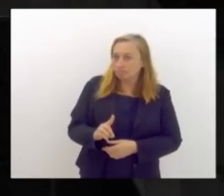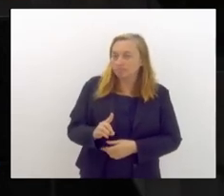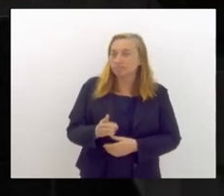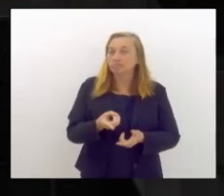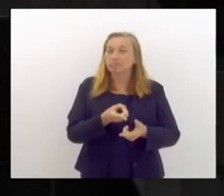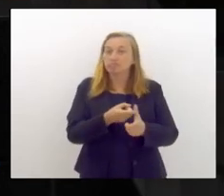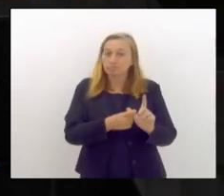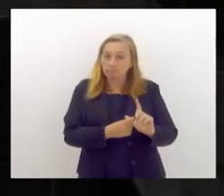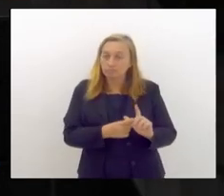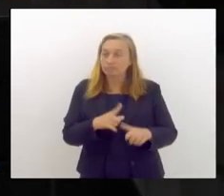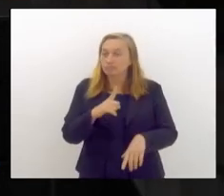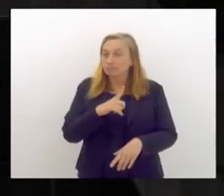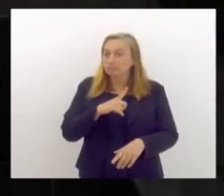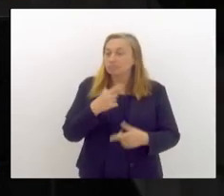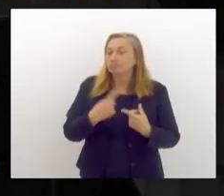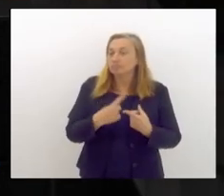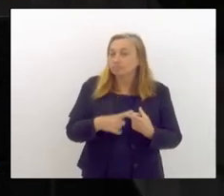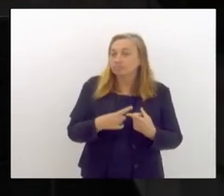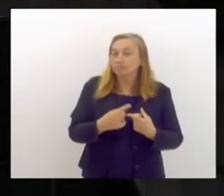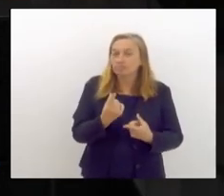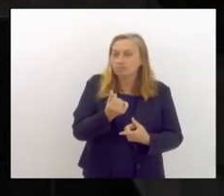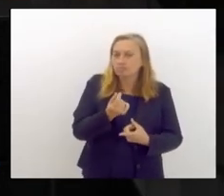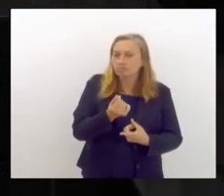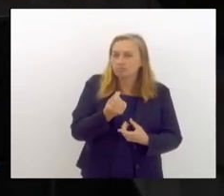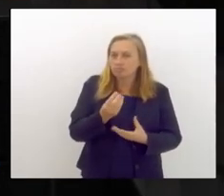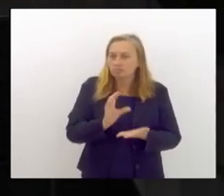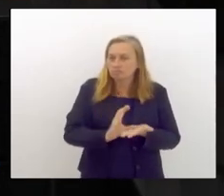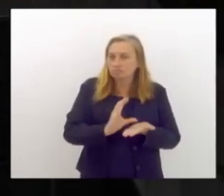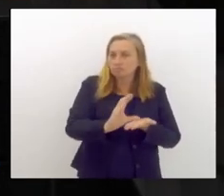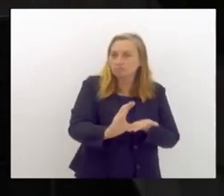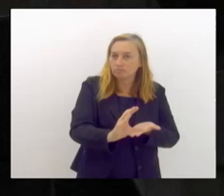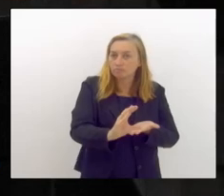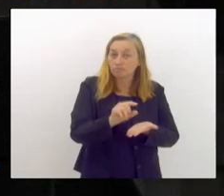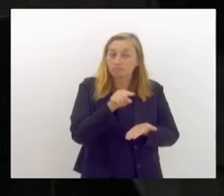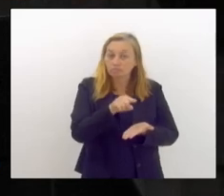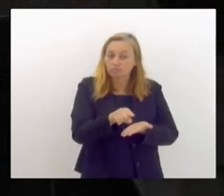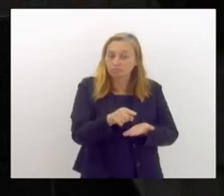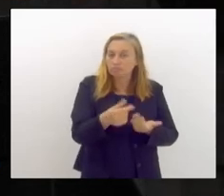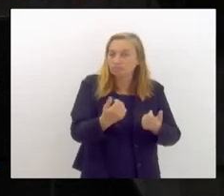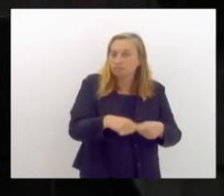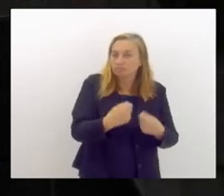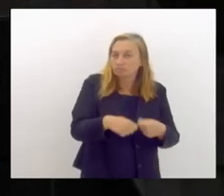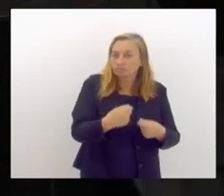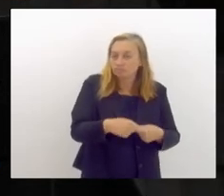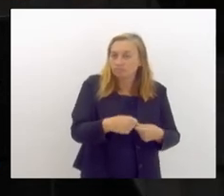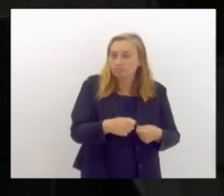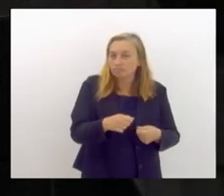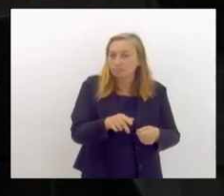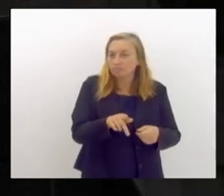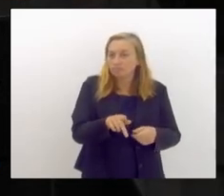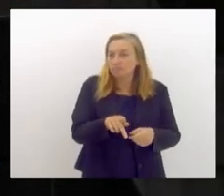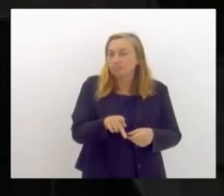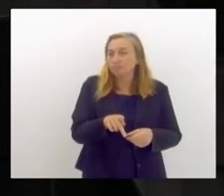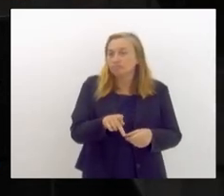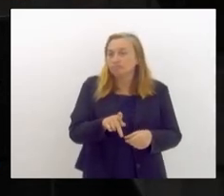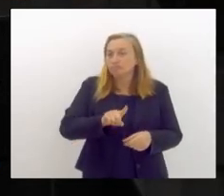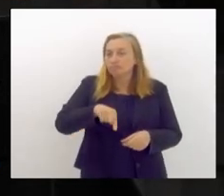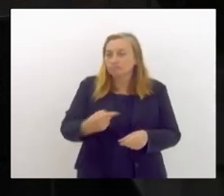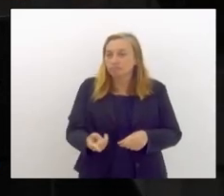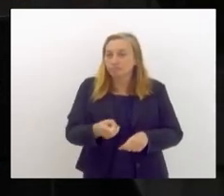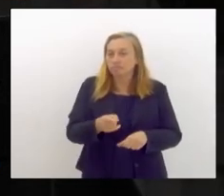dívidas porque o valor repassado era aquém do necessário. O pós-pandemia afetou muito